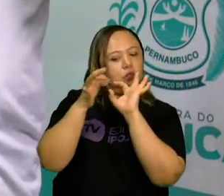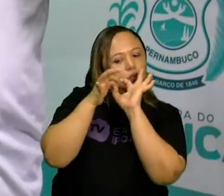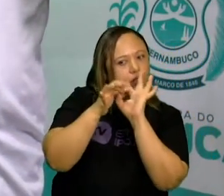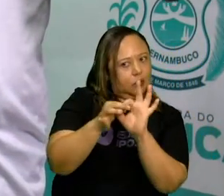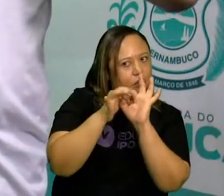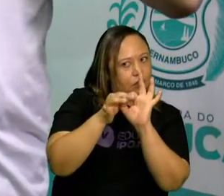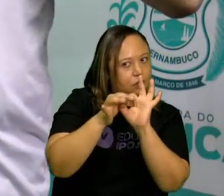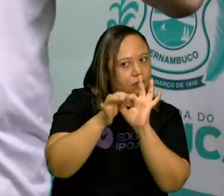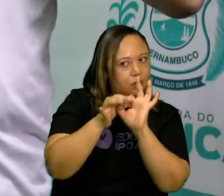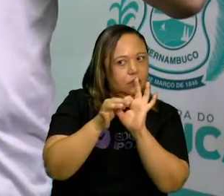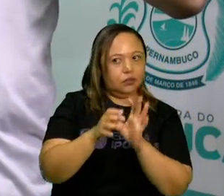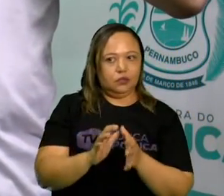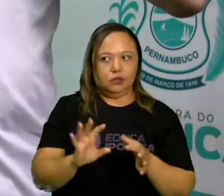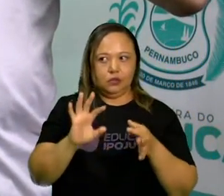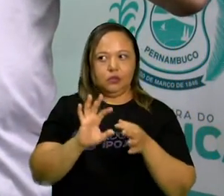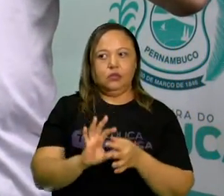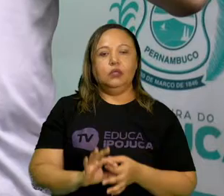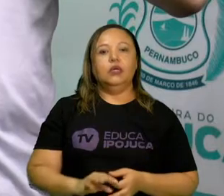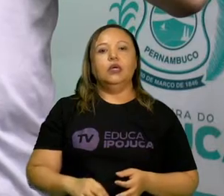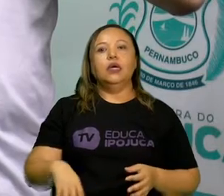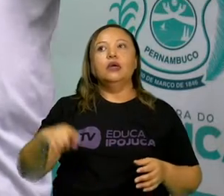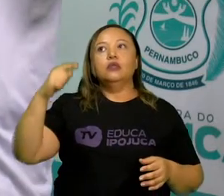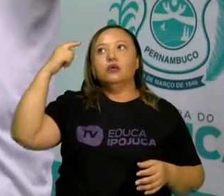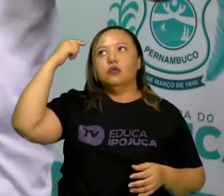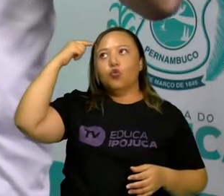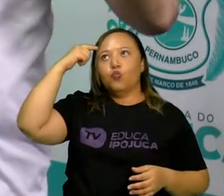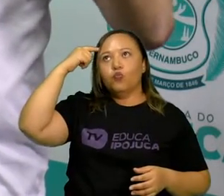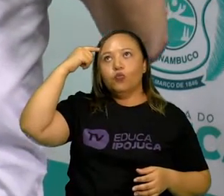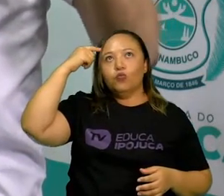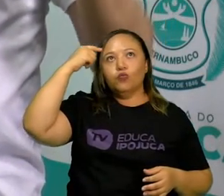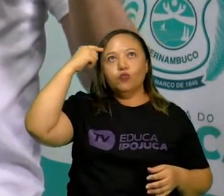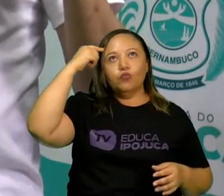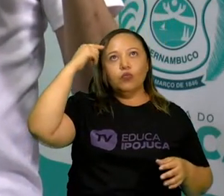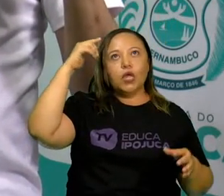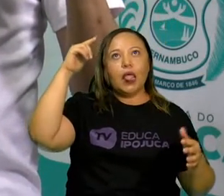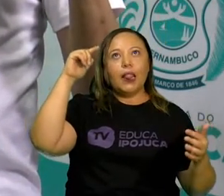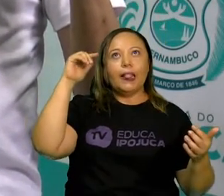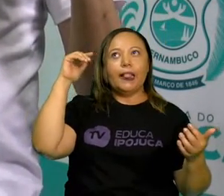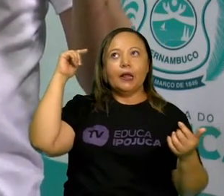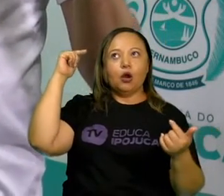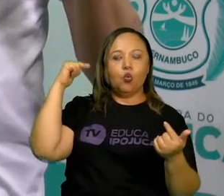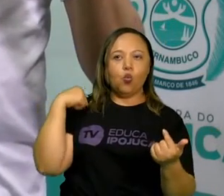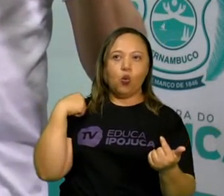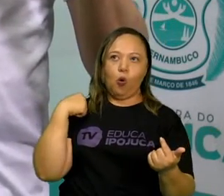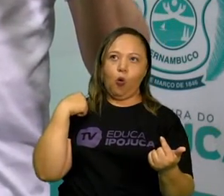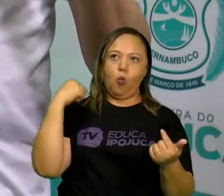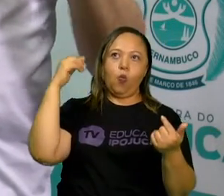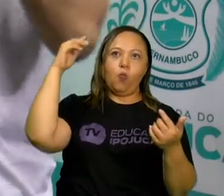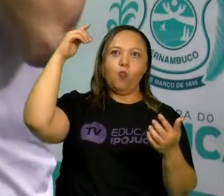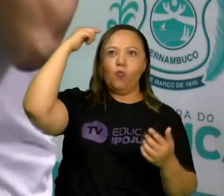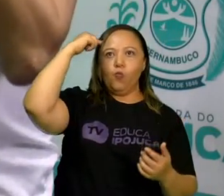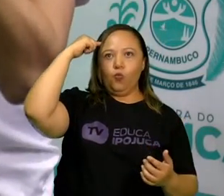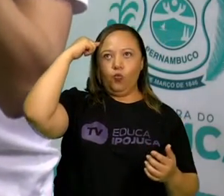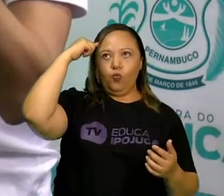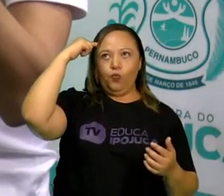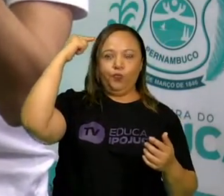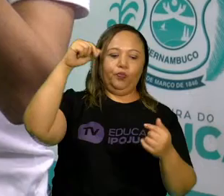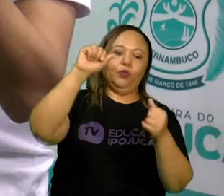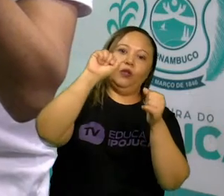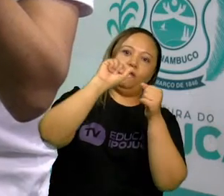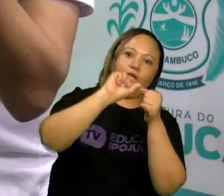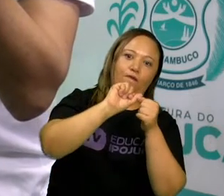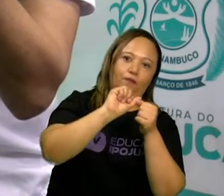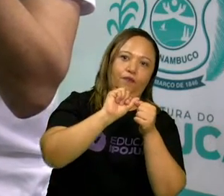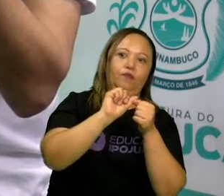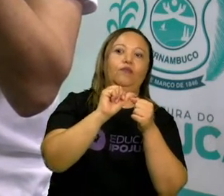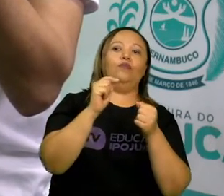buscar essa imaginação para assentar essa verdade nossa imaginação e trazer para